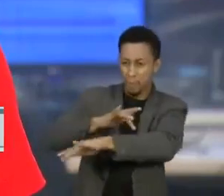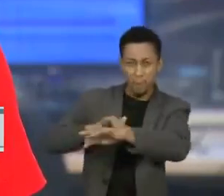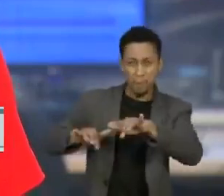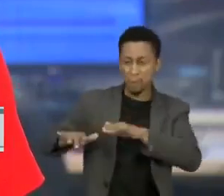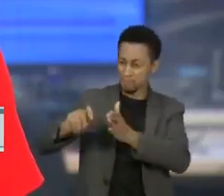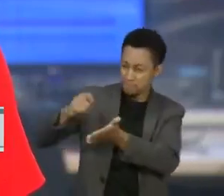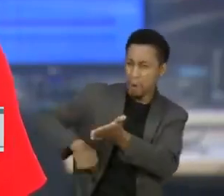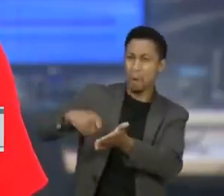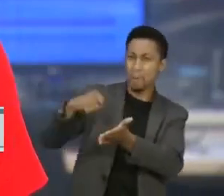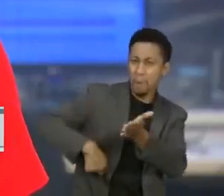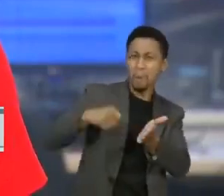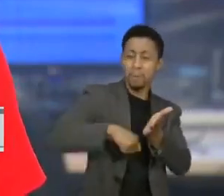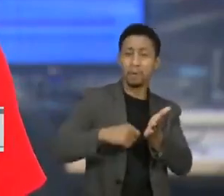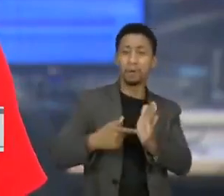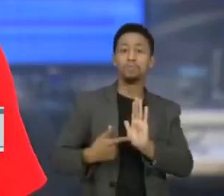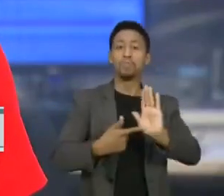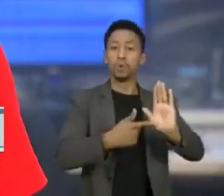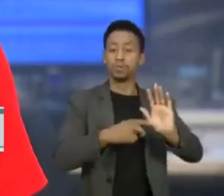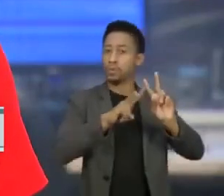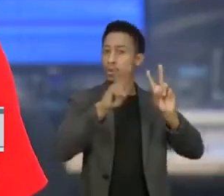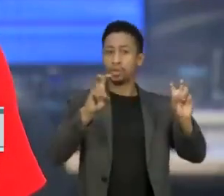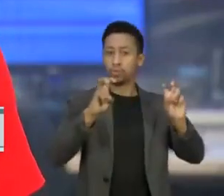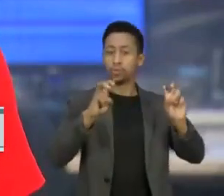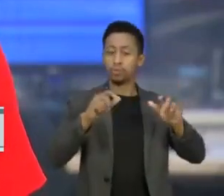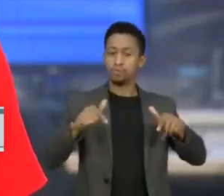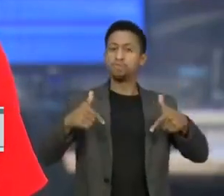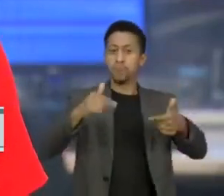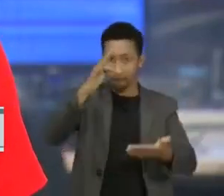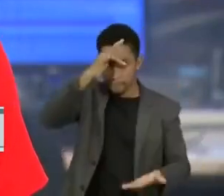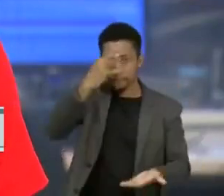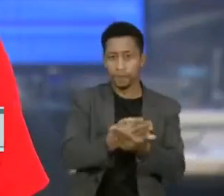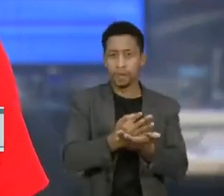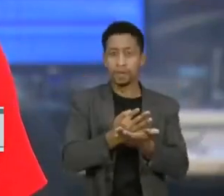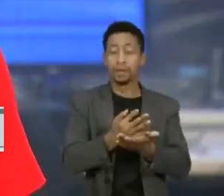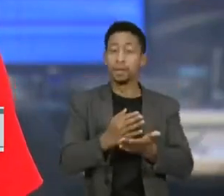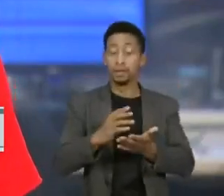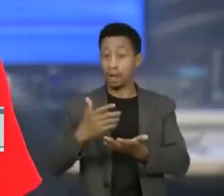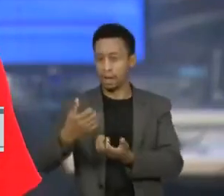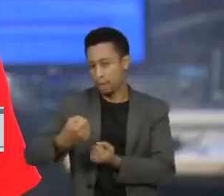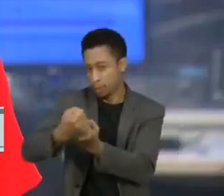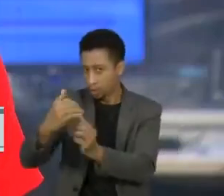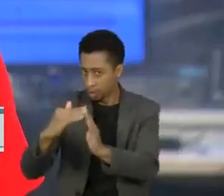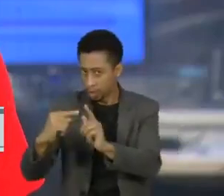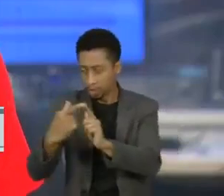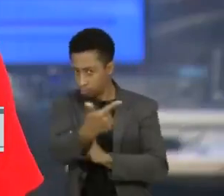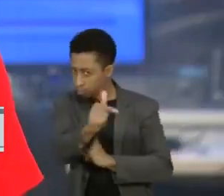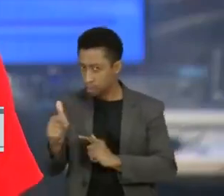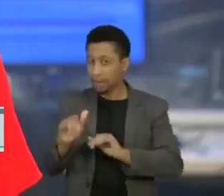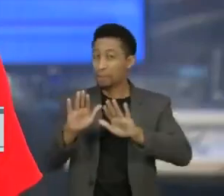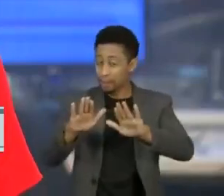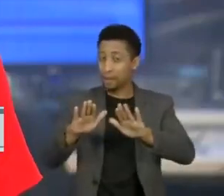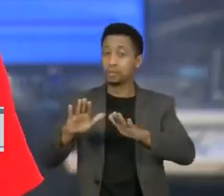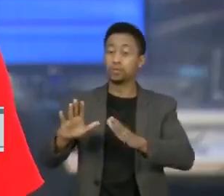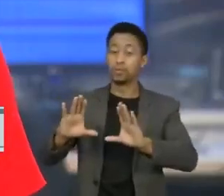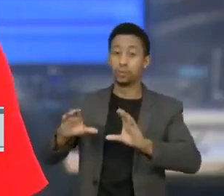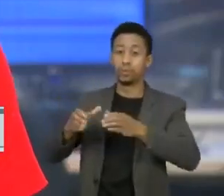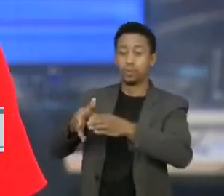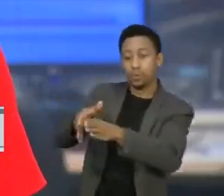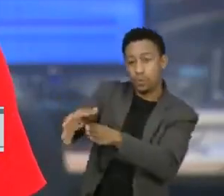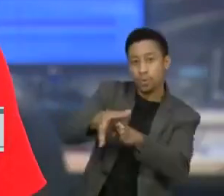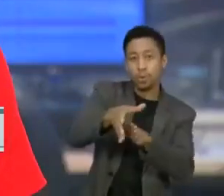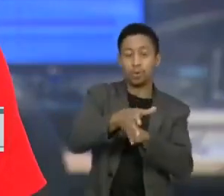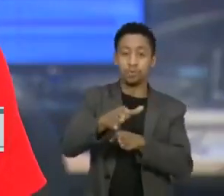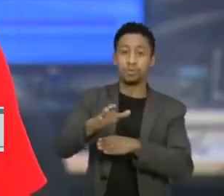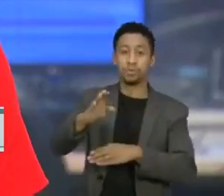como Frente de Fé, não tem o apoio formal das igrejas, mas conta com o aval de organizações como o Conselho Nacional de